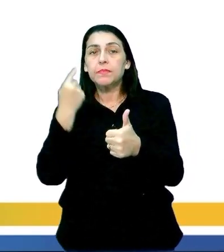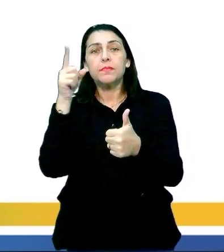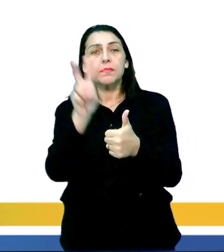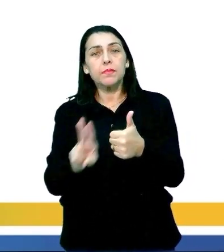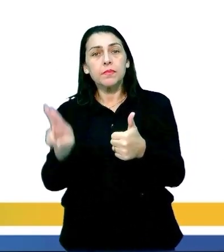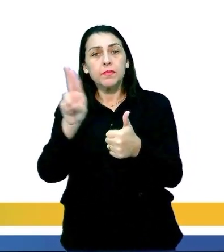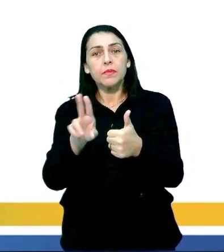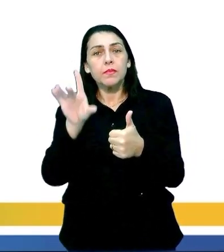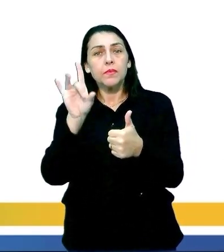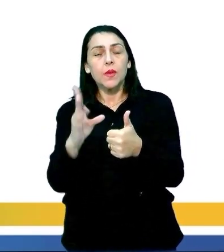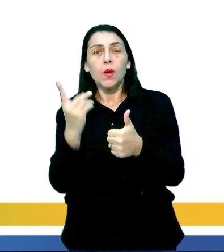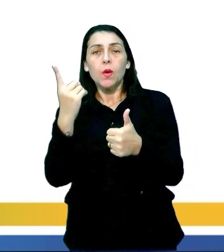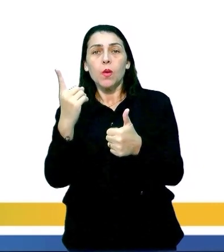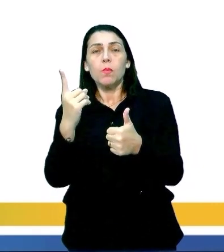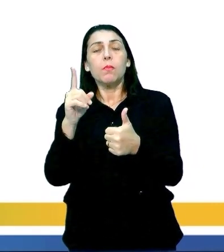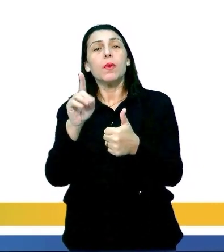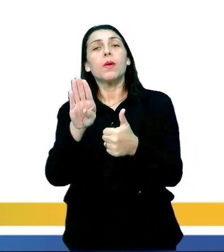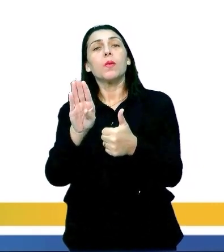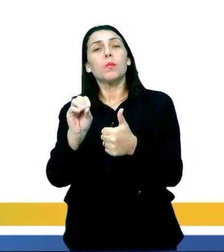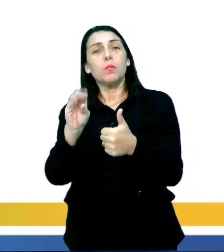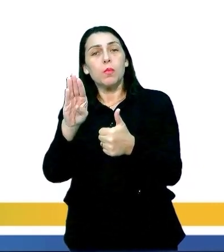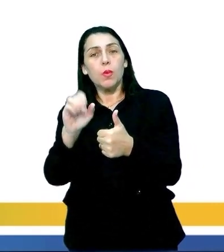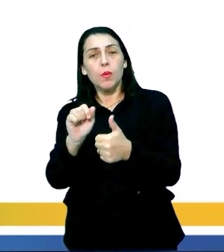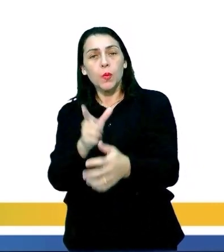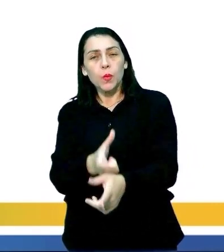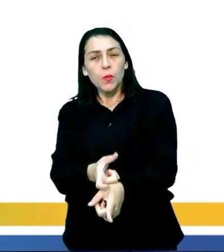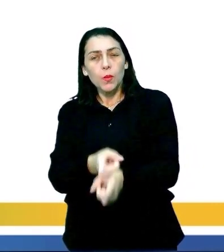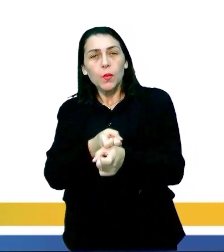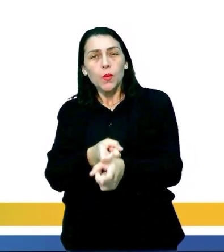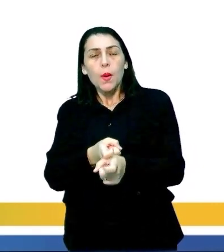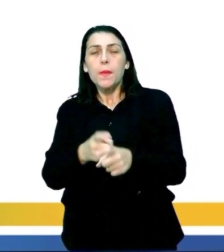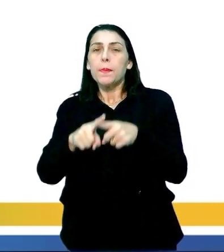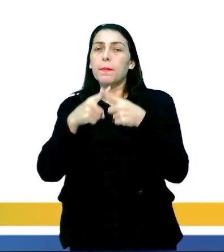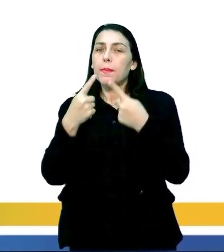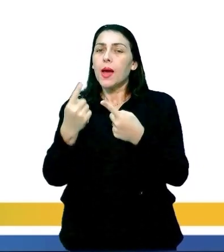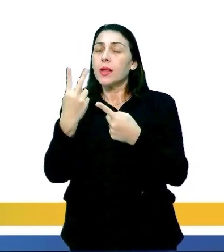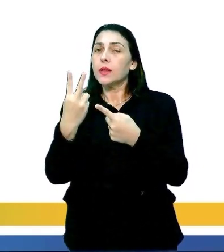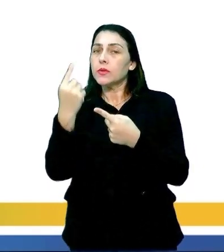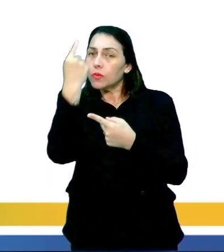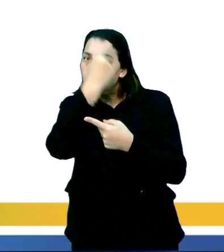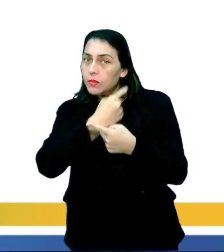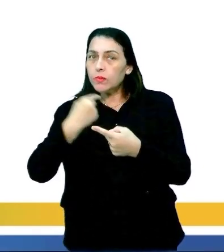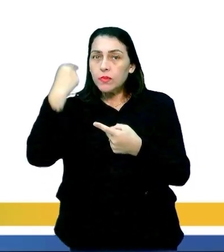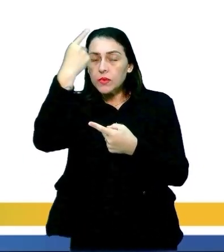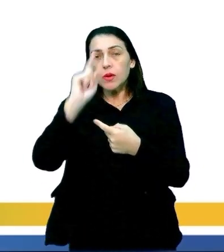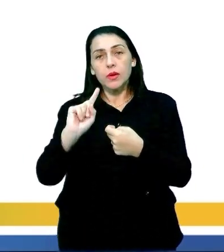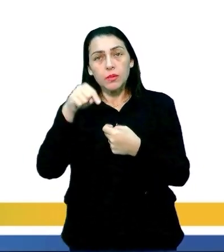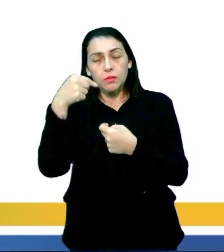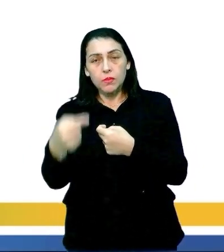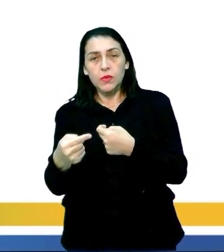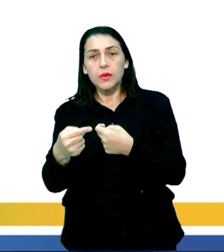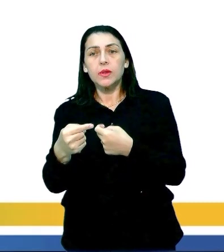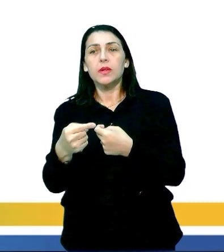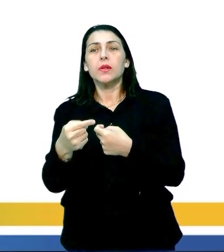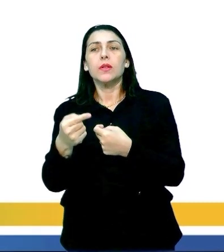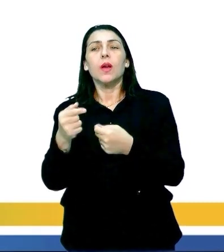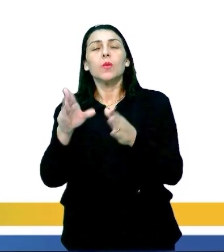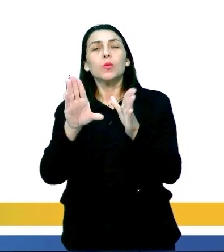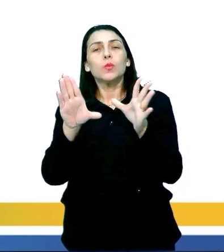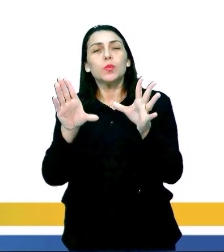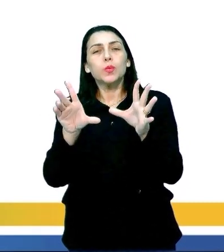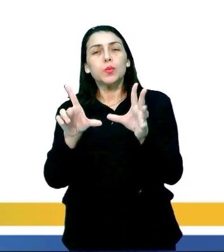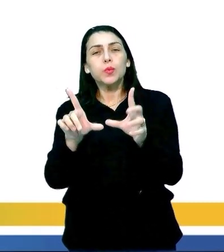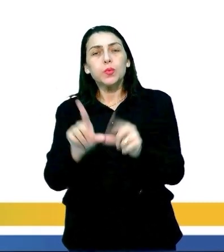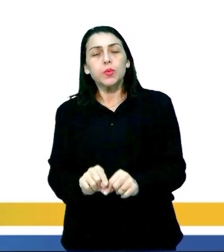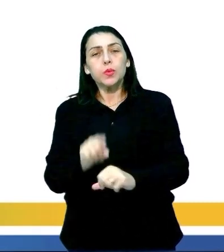utilizada apenas uma bomba. Mas nas 2 horas seguintes, a fim de reduzir